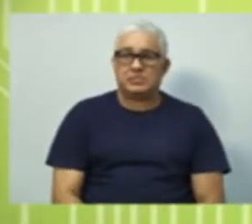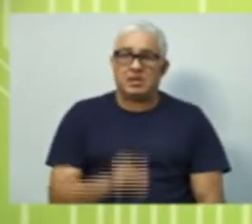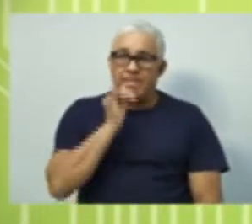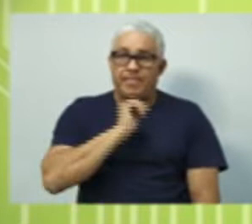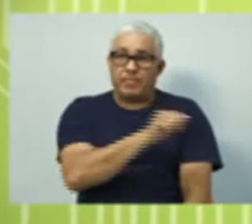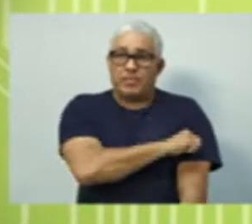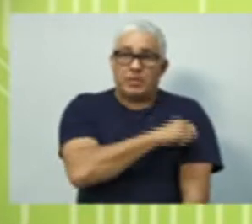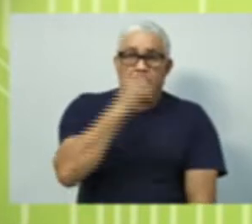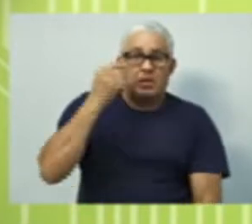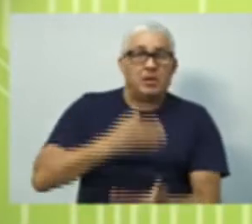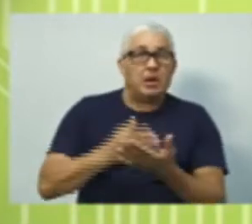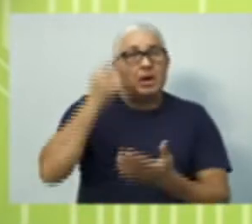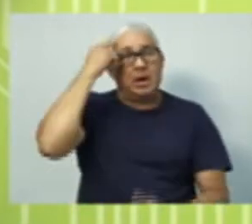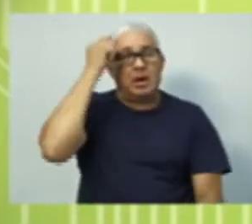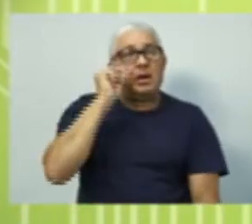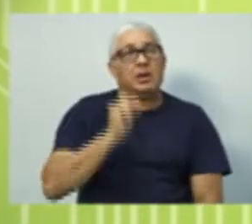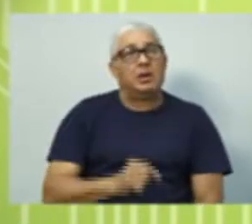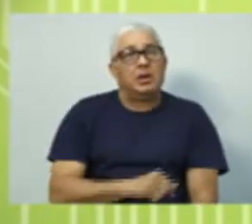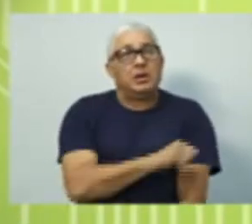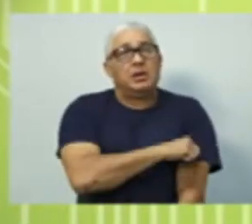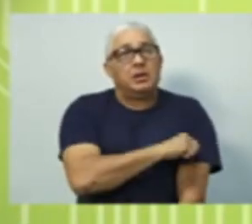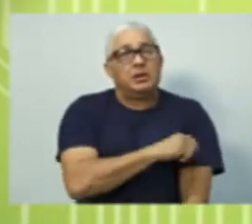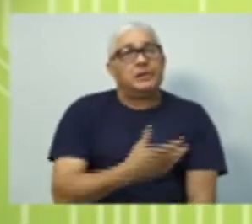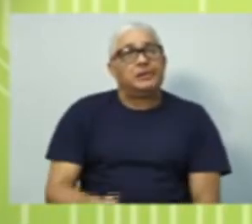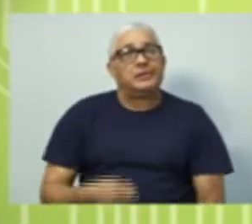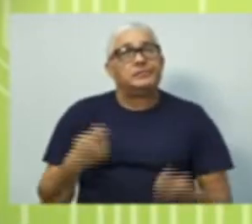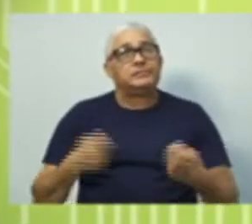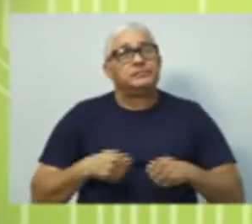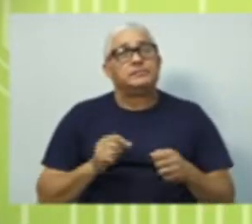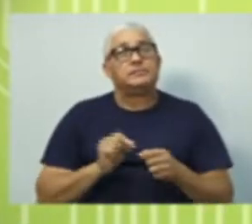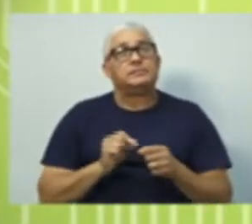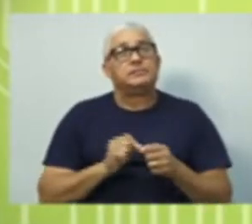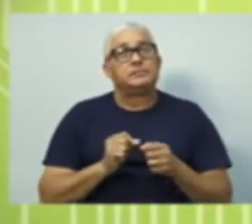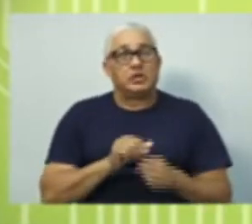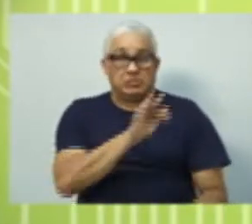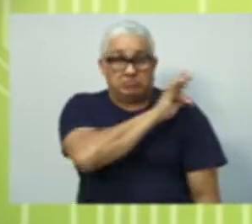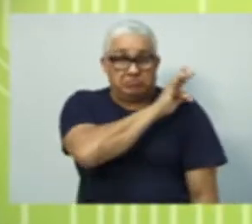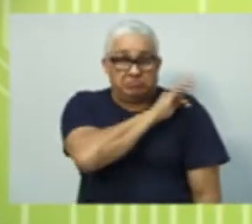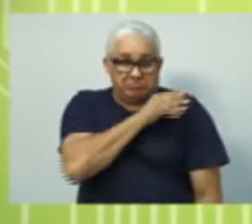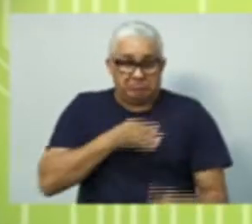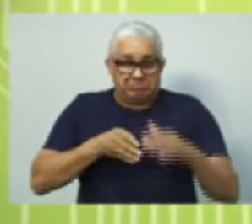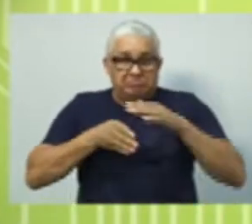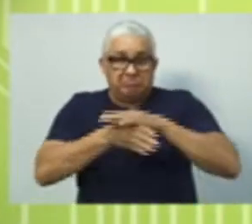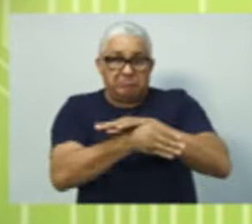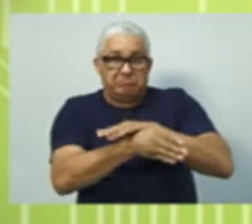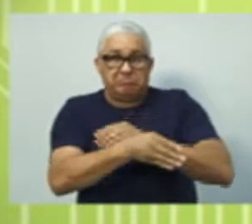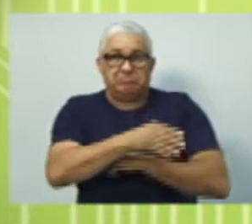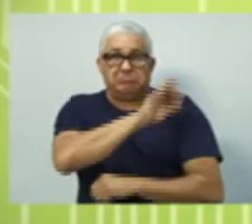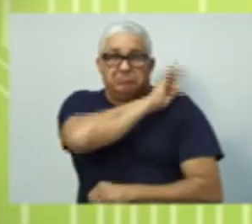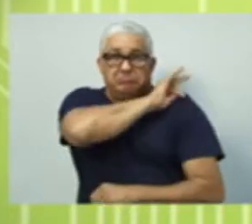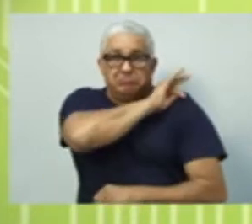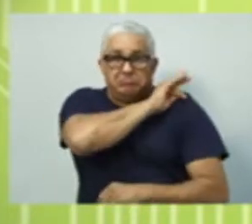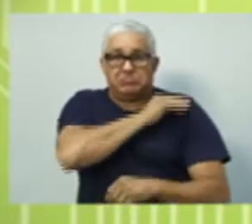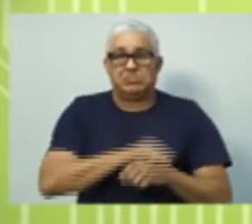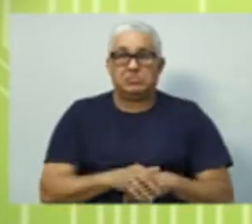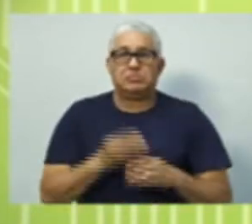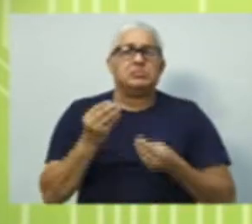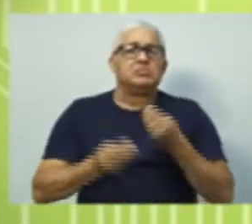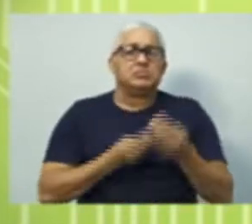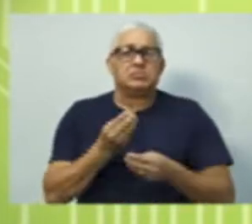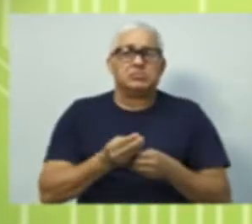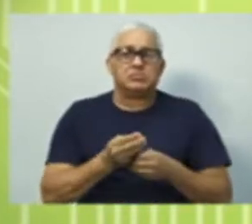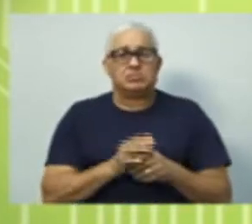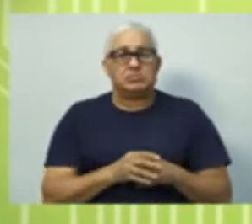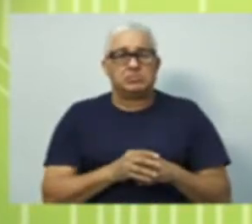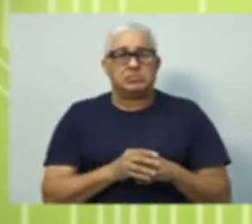ele começa a pensar assim, bem, eu pensei em fazer uma faculdade. Muito bem. Como que eu vou fazer